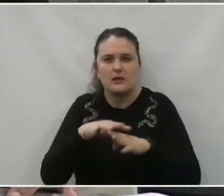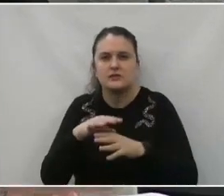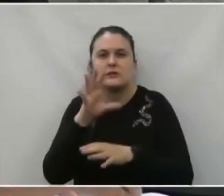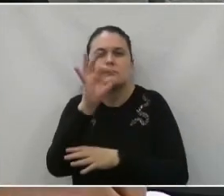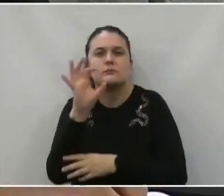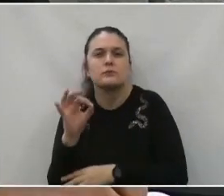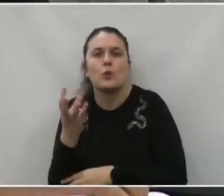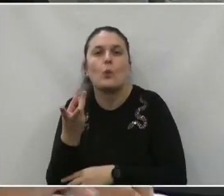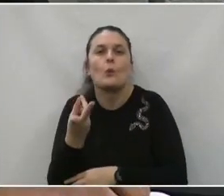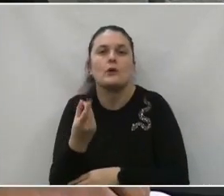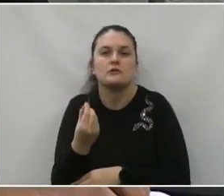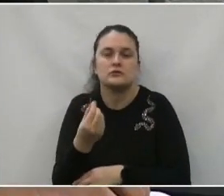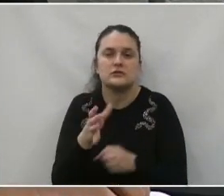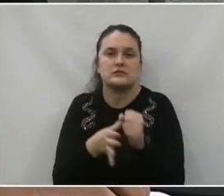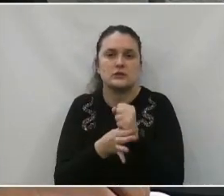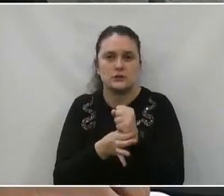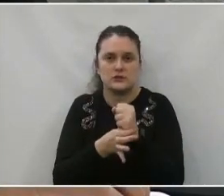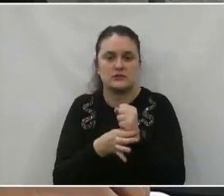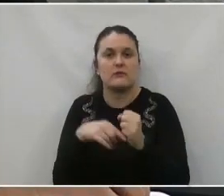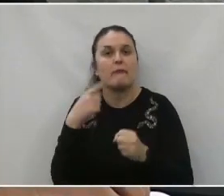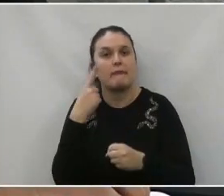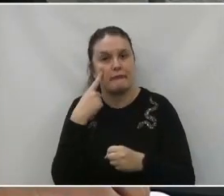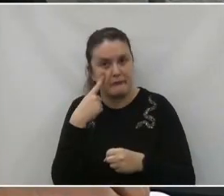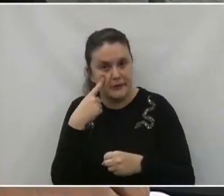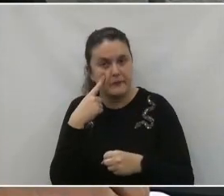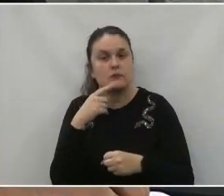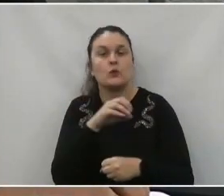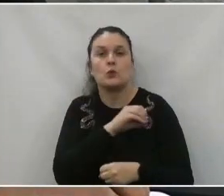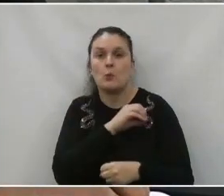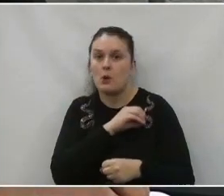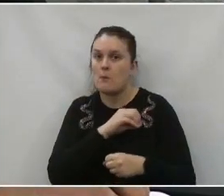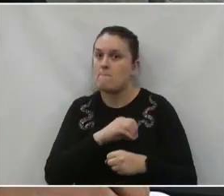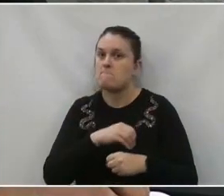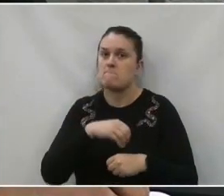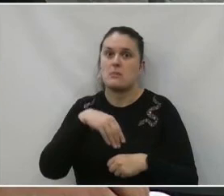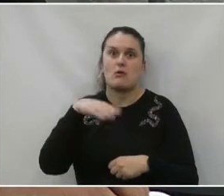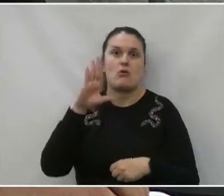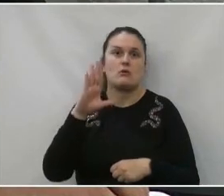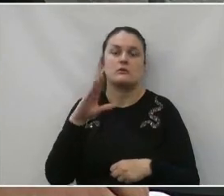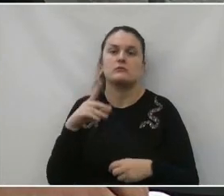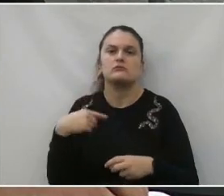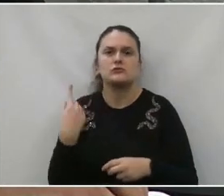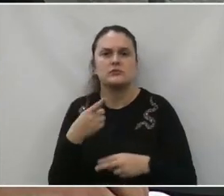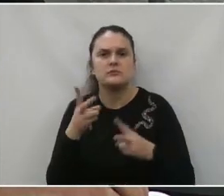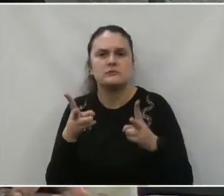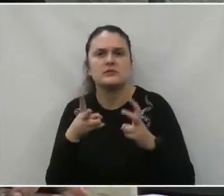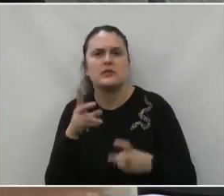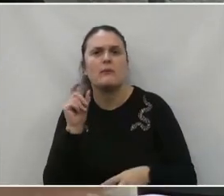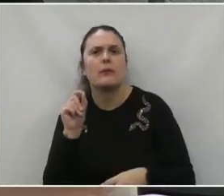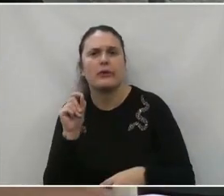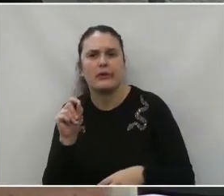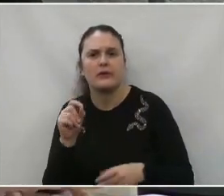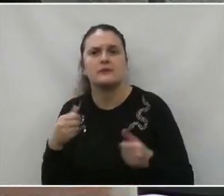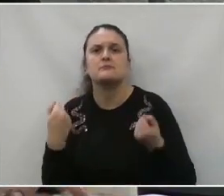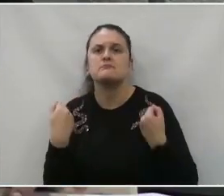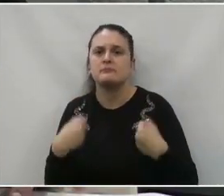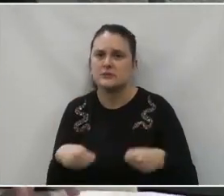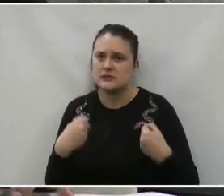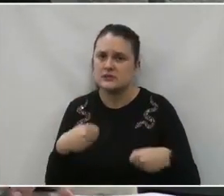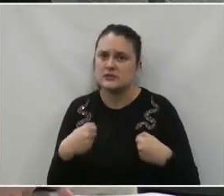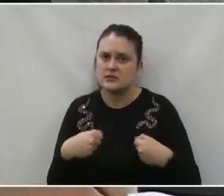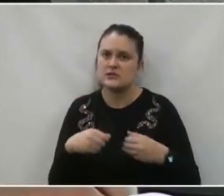na área de segurança, com relação às drogas, nós vamos ver que é um número alarmante. E nós vemos que precisa-se, de uma